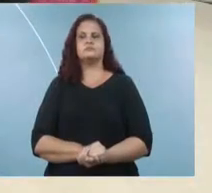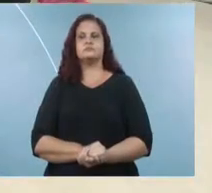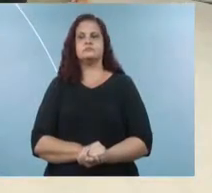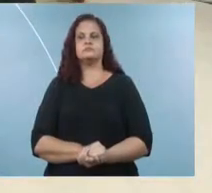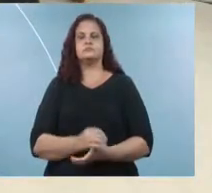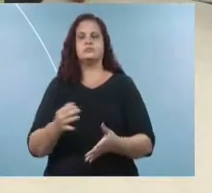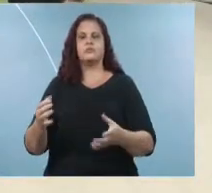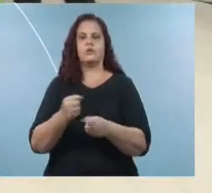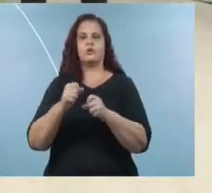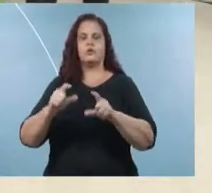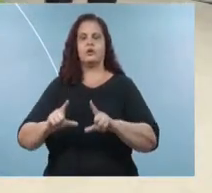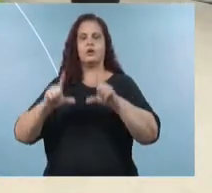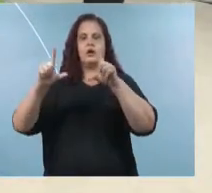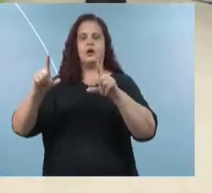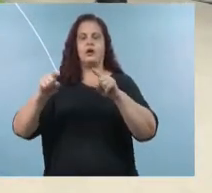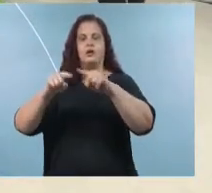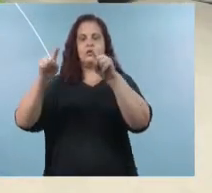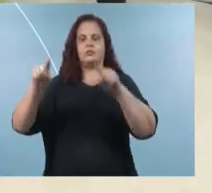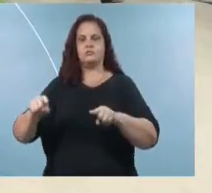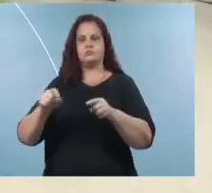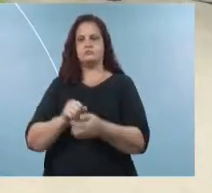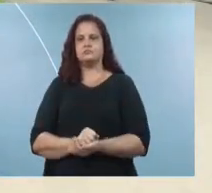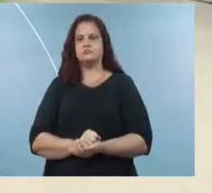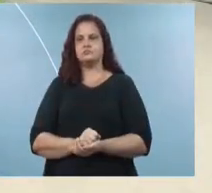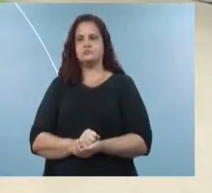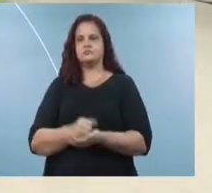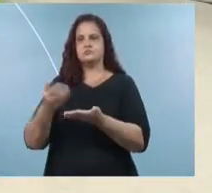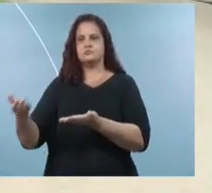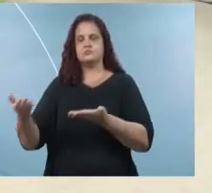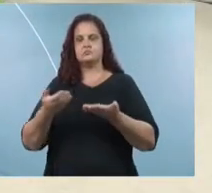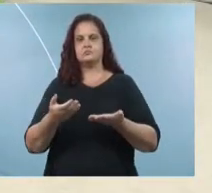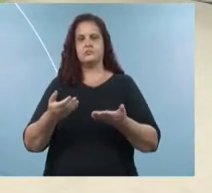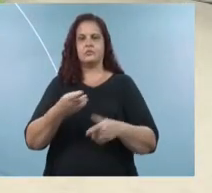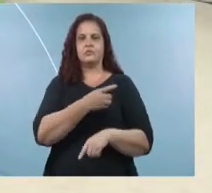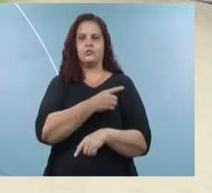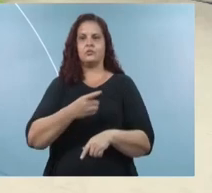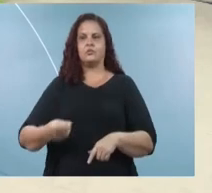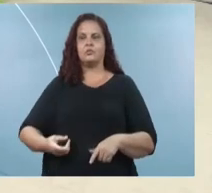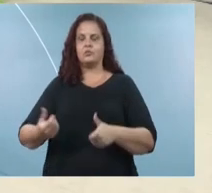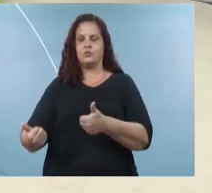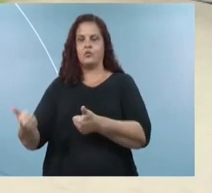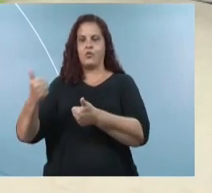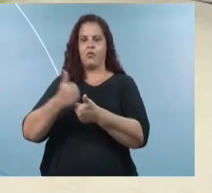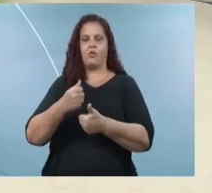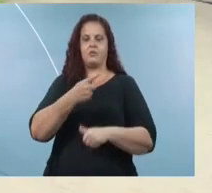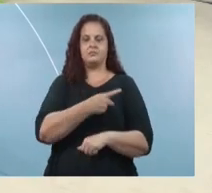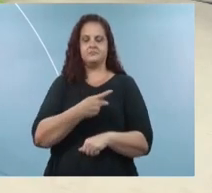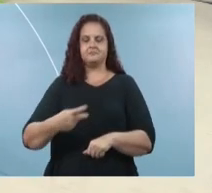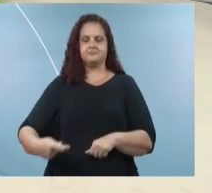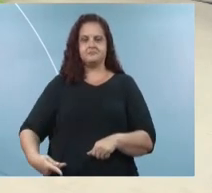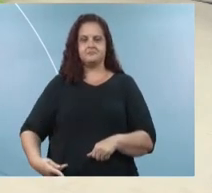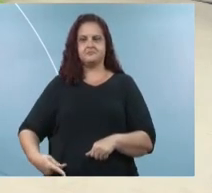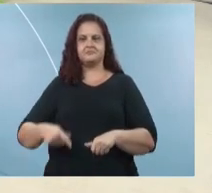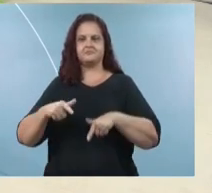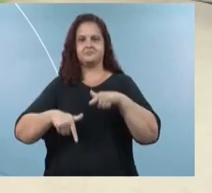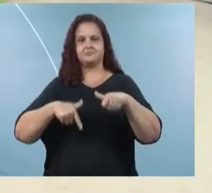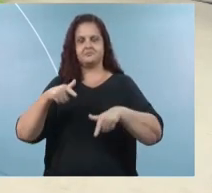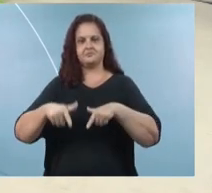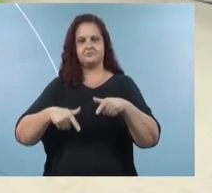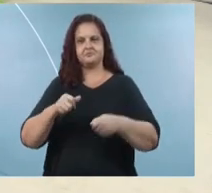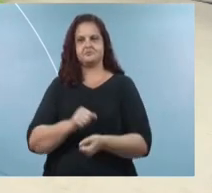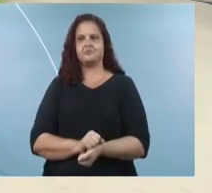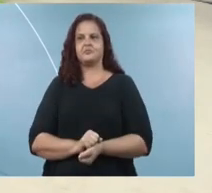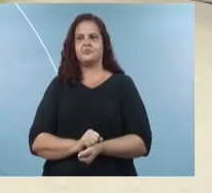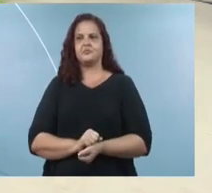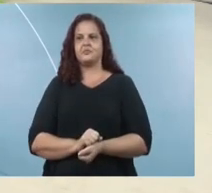Concluída a entrega das placas, convido a deputada Cristiane Dantas para reassumir a presidência dos trabalhos, ao